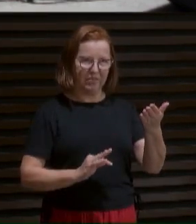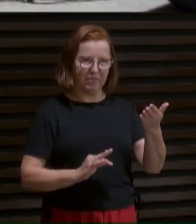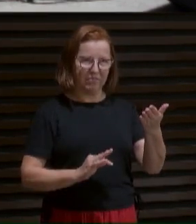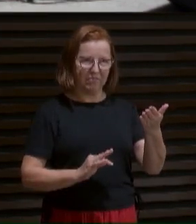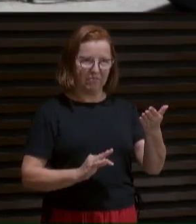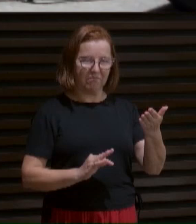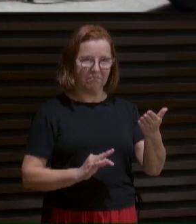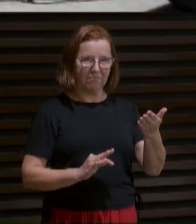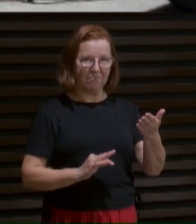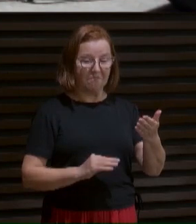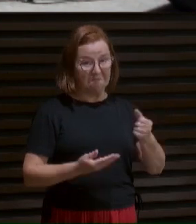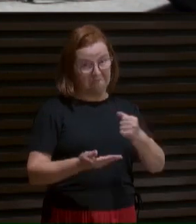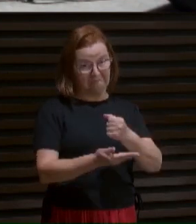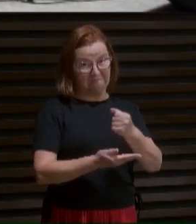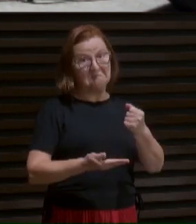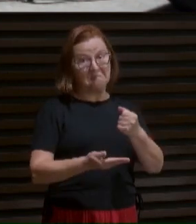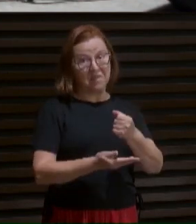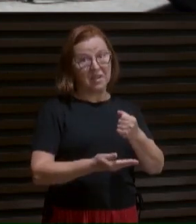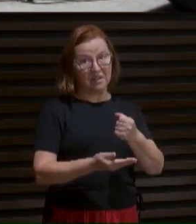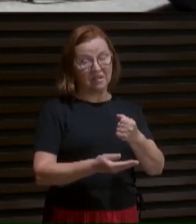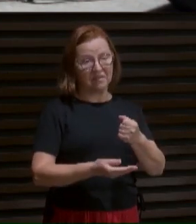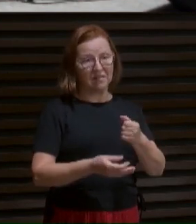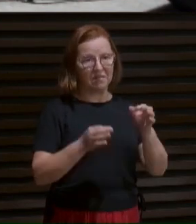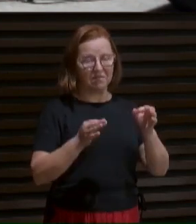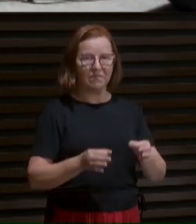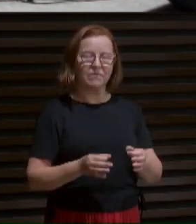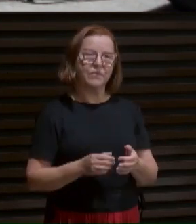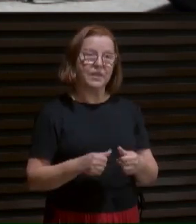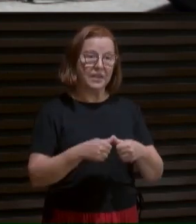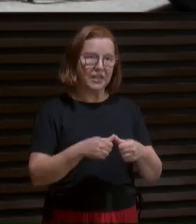sustentado, de que este ano de